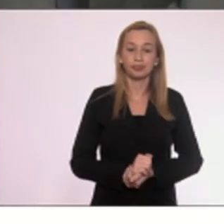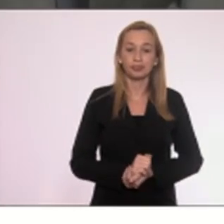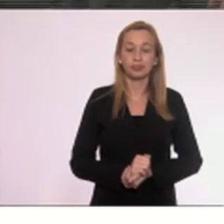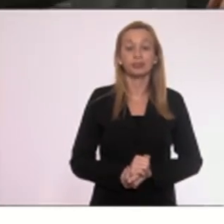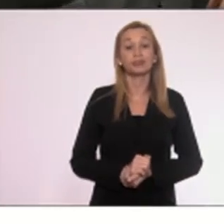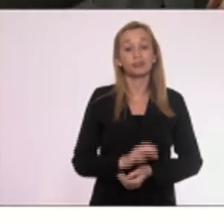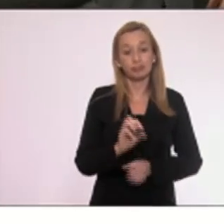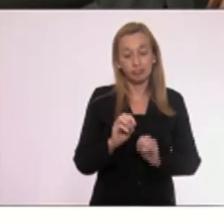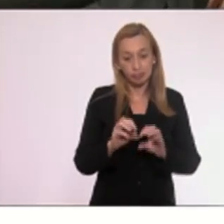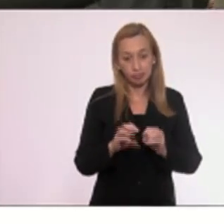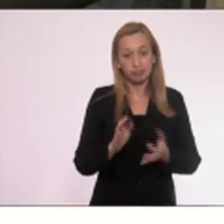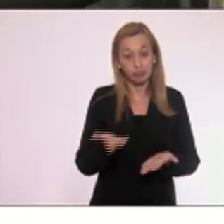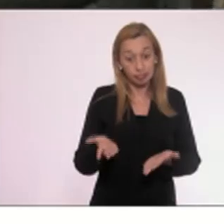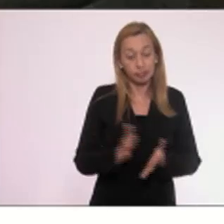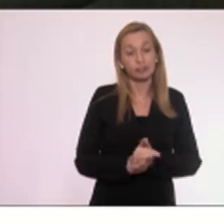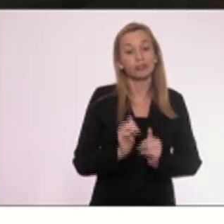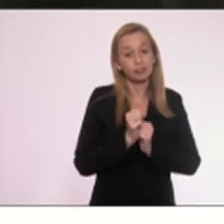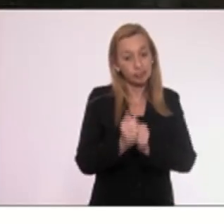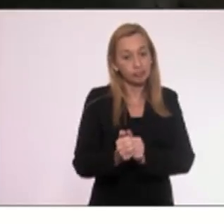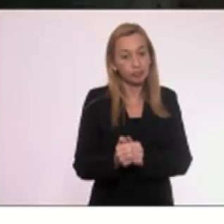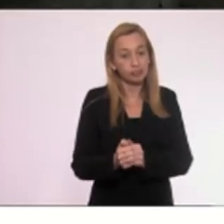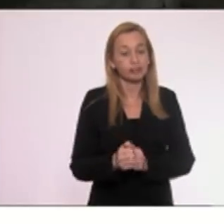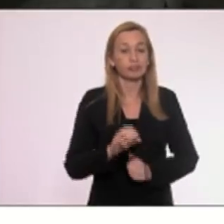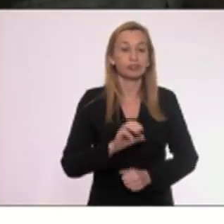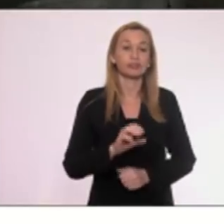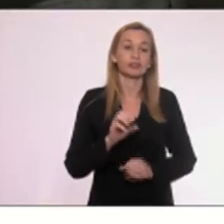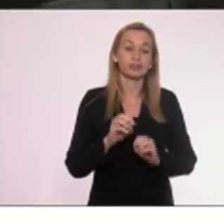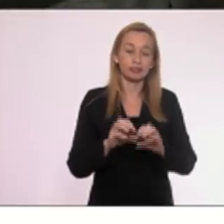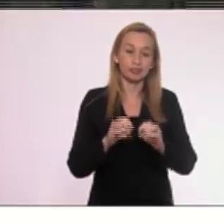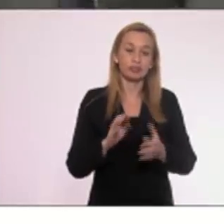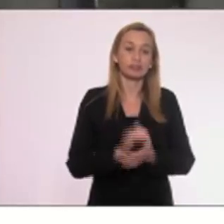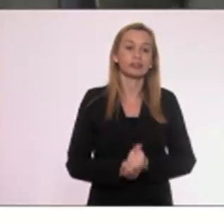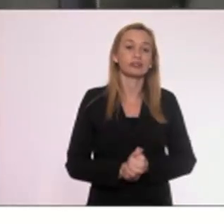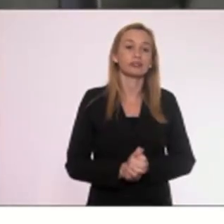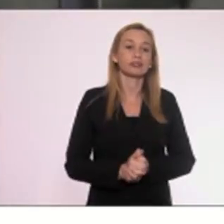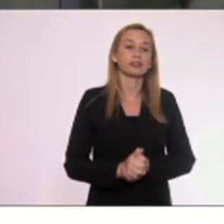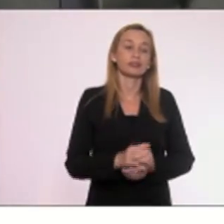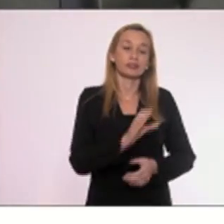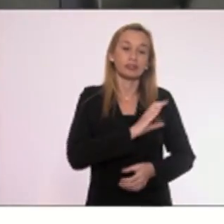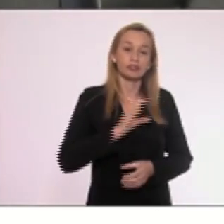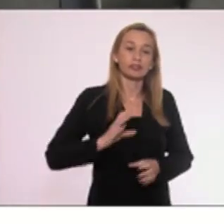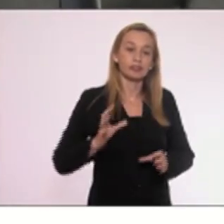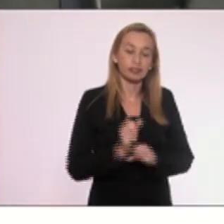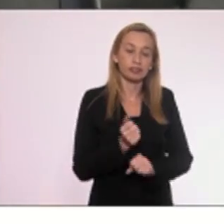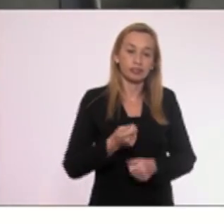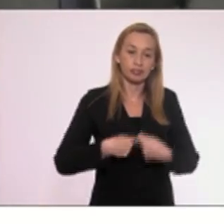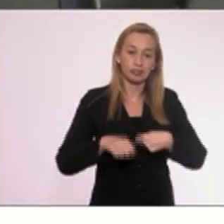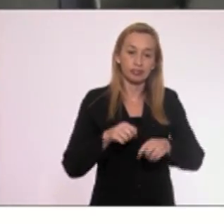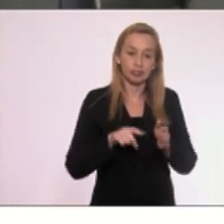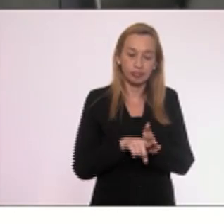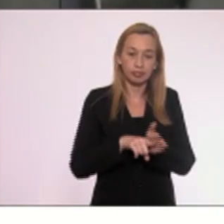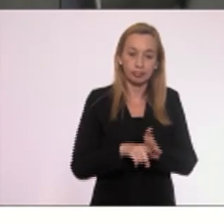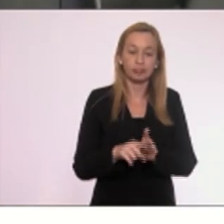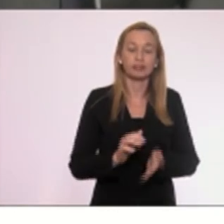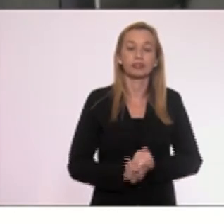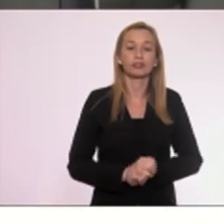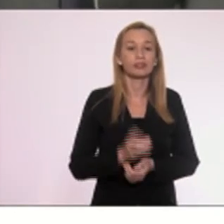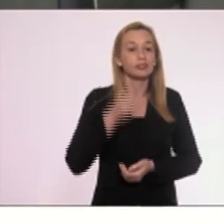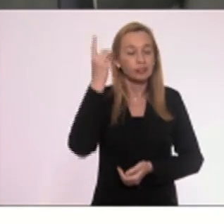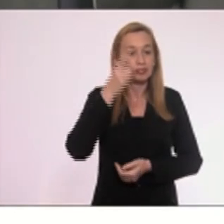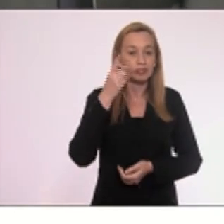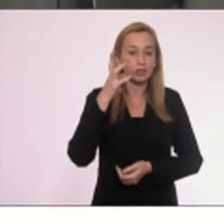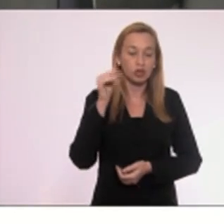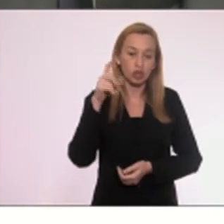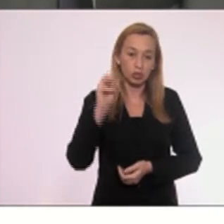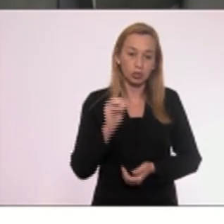Pela Educação. Eu acompanho o parecer da Comissão de Educação. Pela Comissão de Orçamento, Finanças, Fiscalização Financeira e Controle, deputado Rodrigo